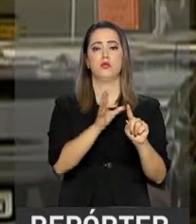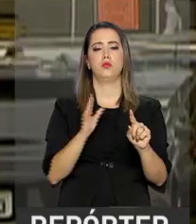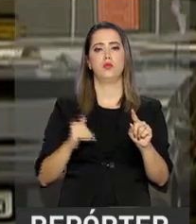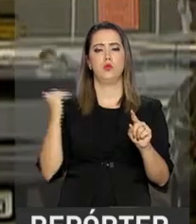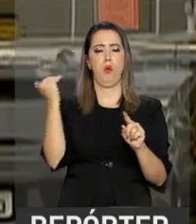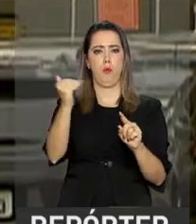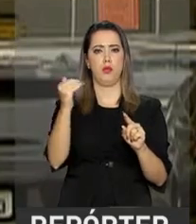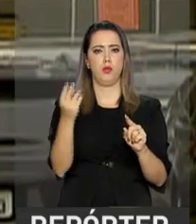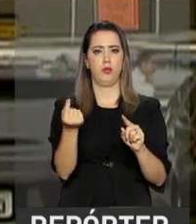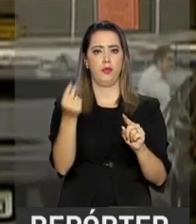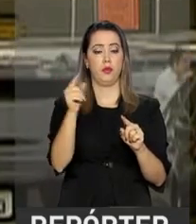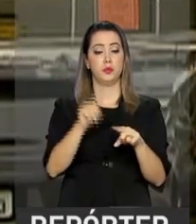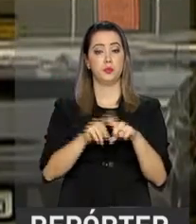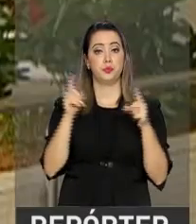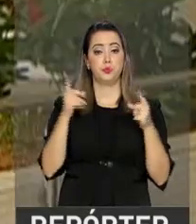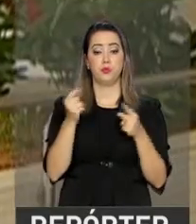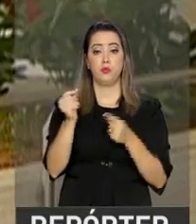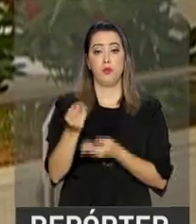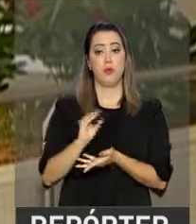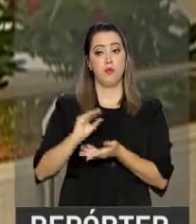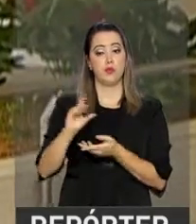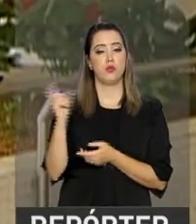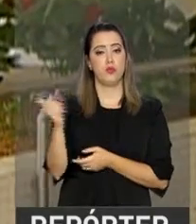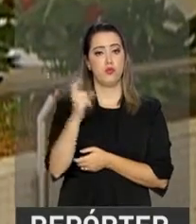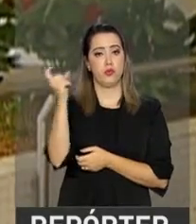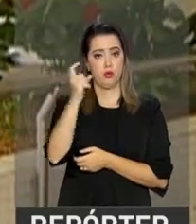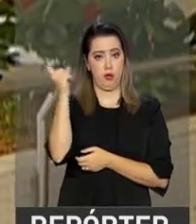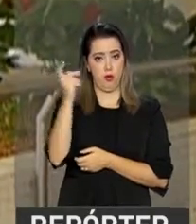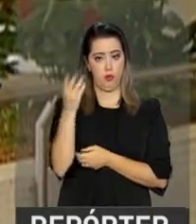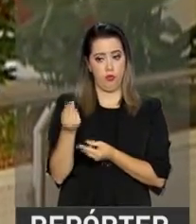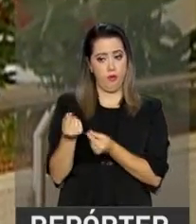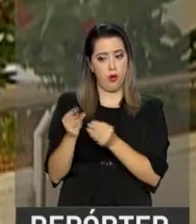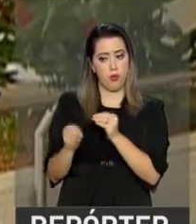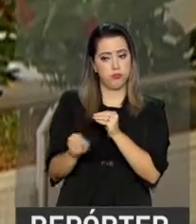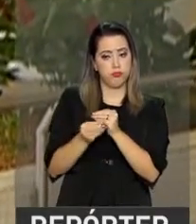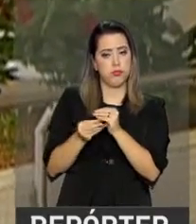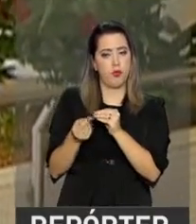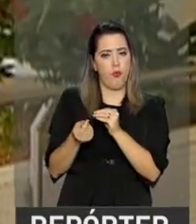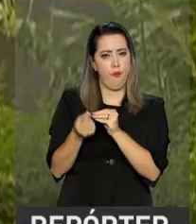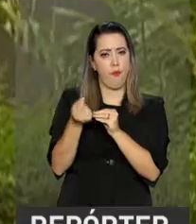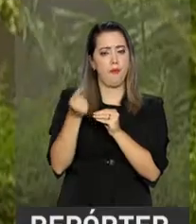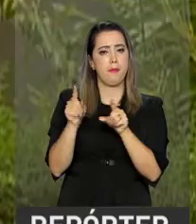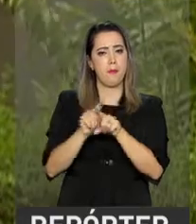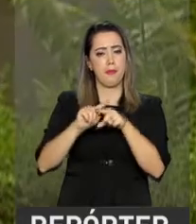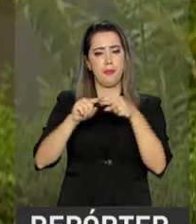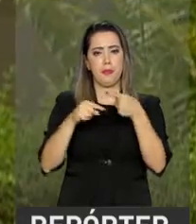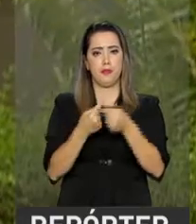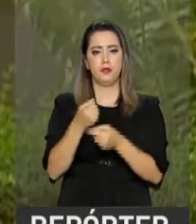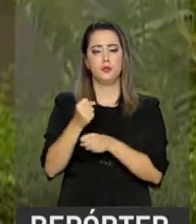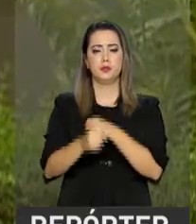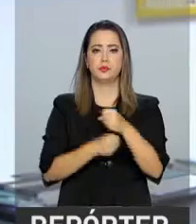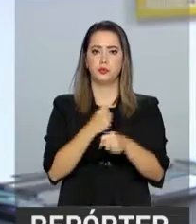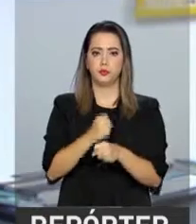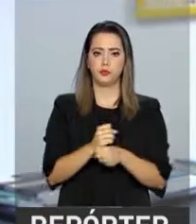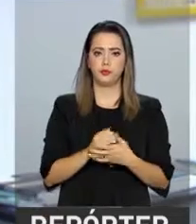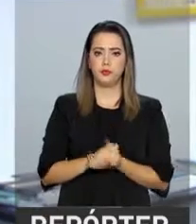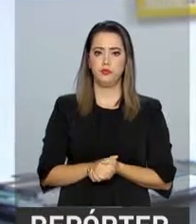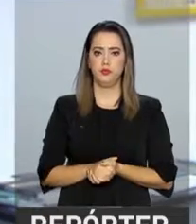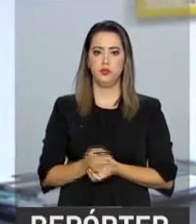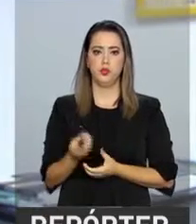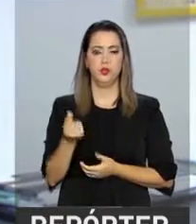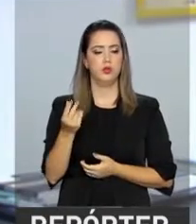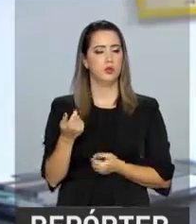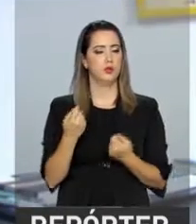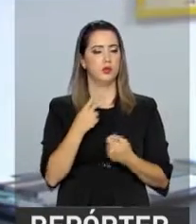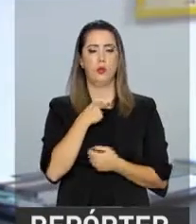aumento dos planos o eventual repasse de custos para o consumidor só pode acontecer a partir do ano que vem eles não